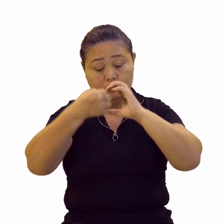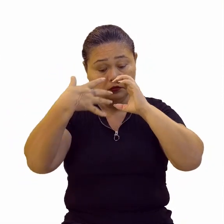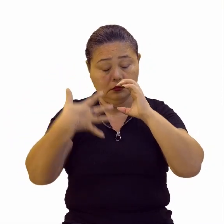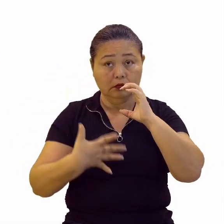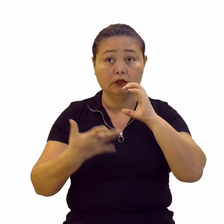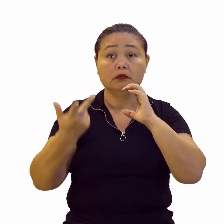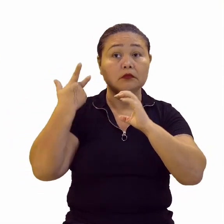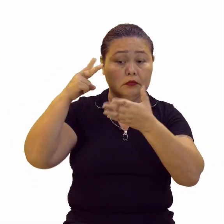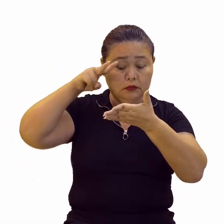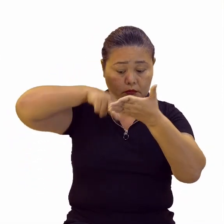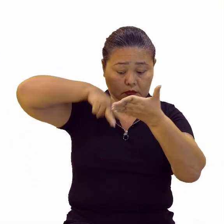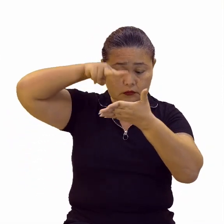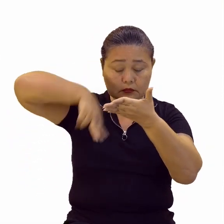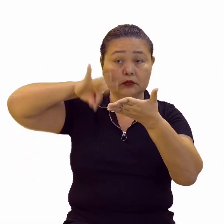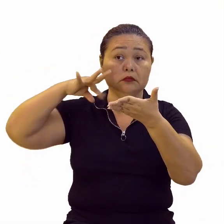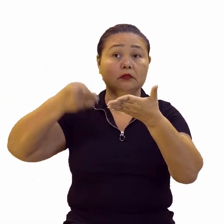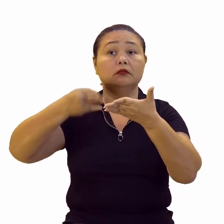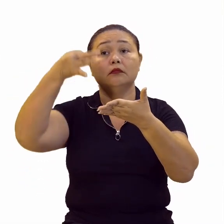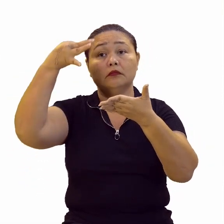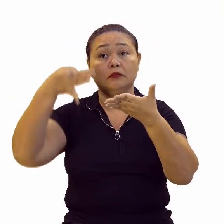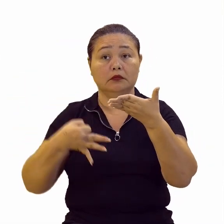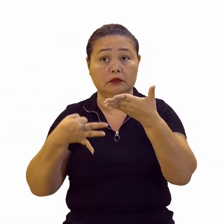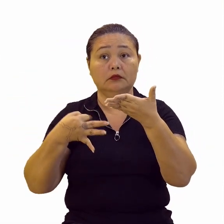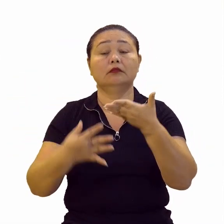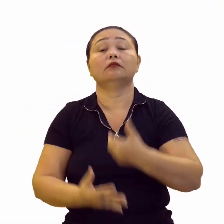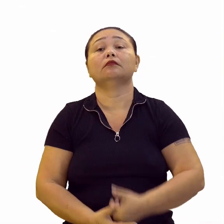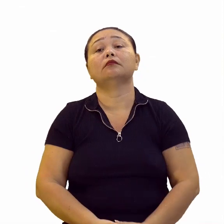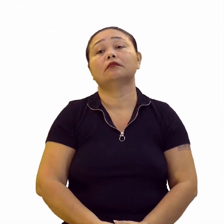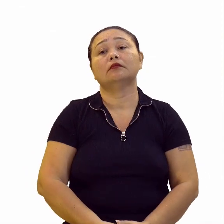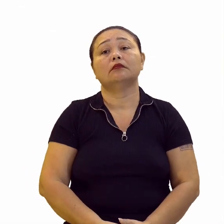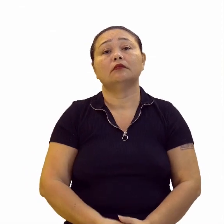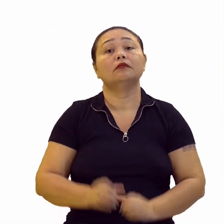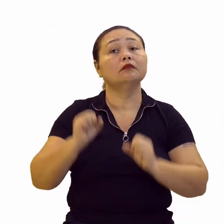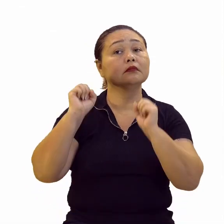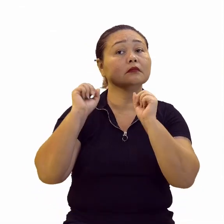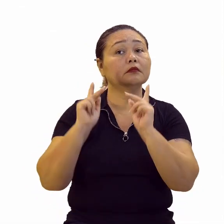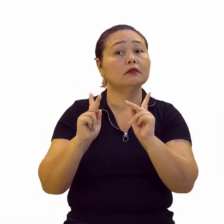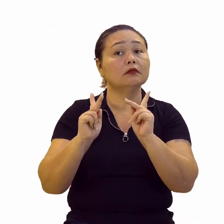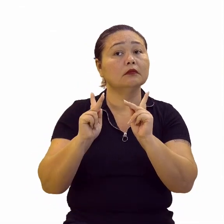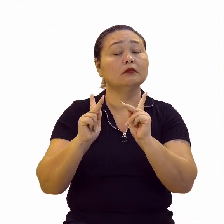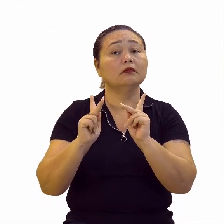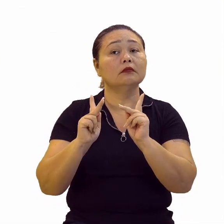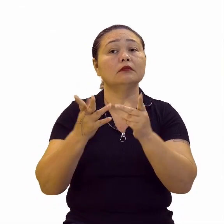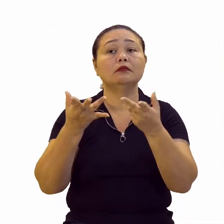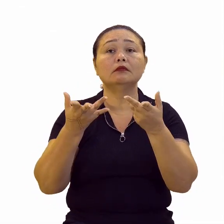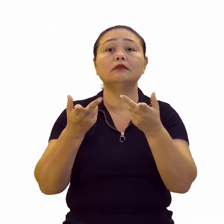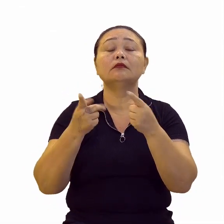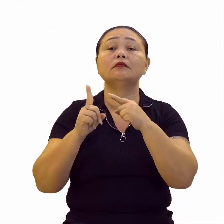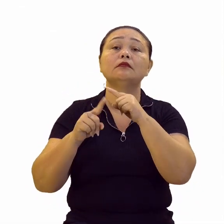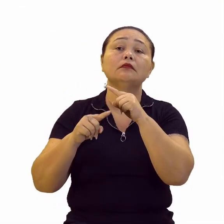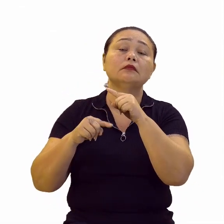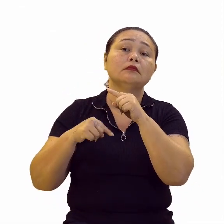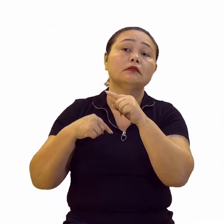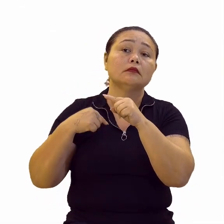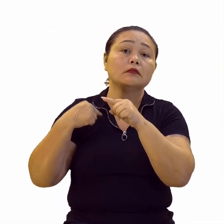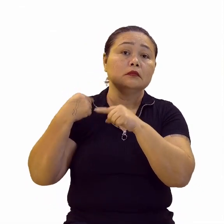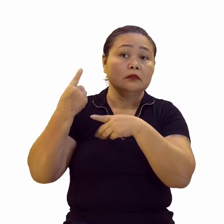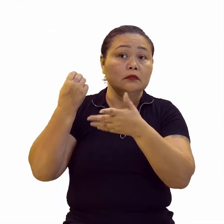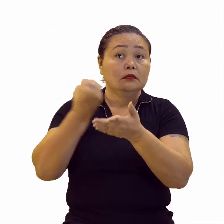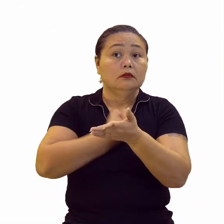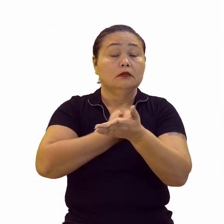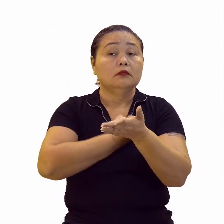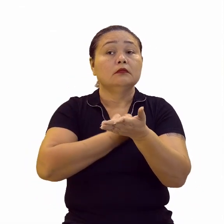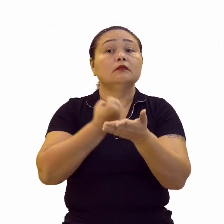leu anteriormente, todas estão corretas. Ok? Maravilha, então. Vamos para a questão de número